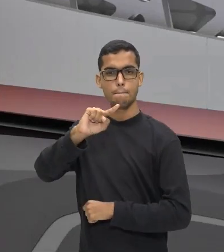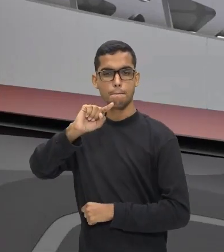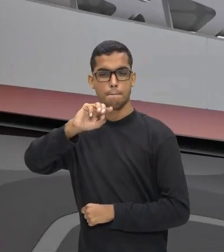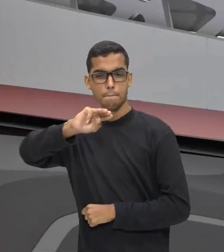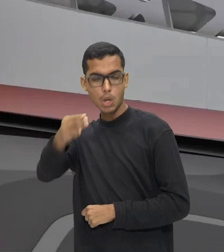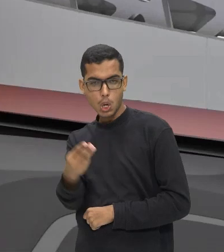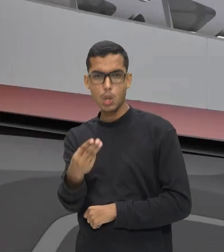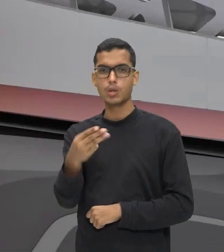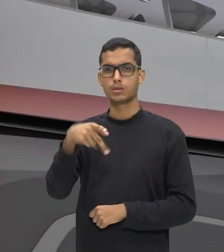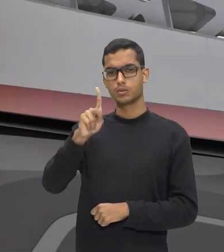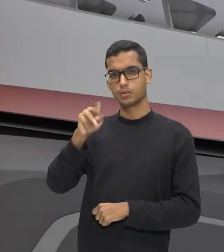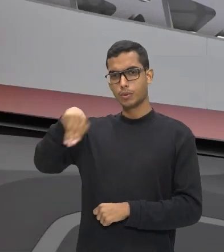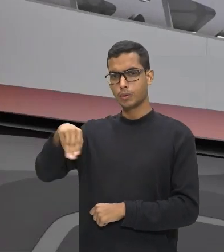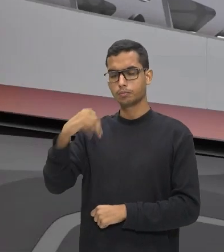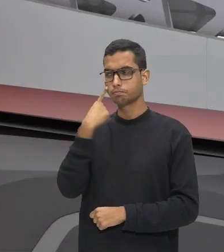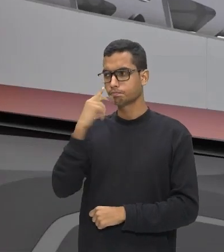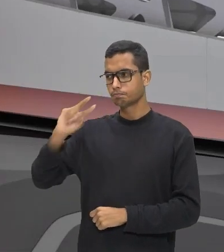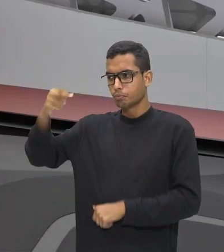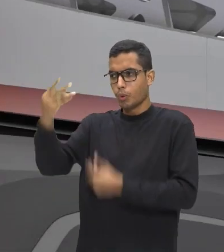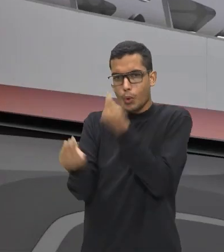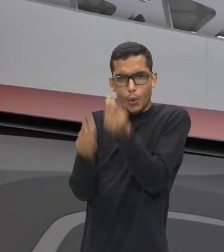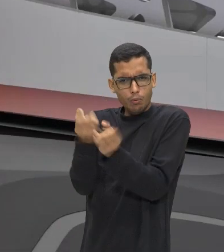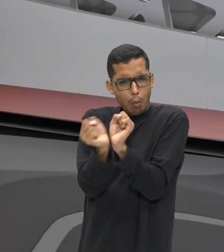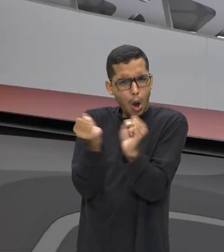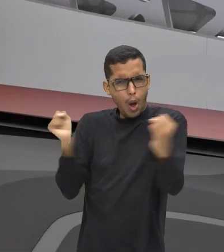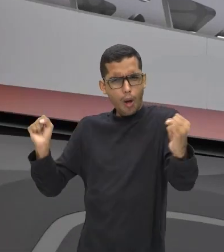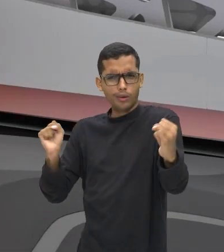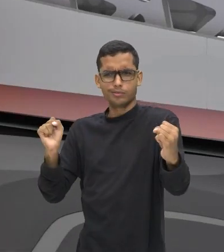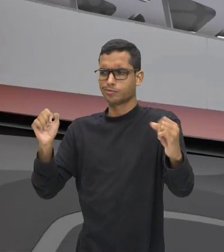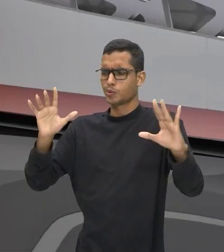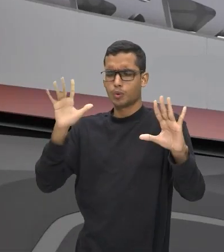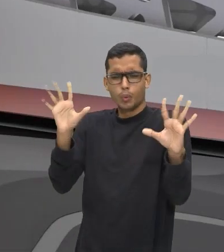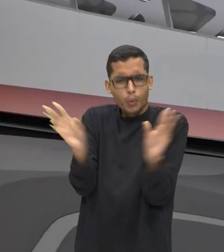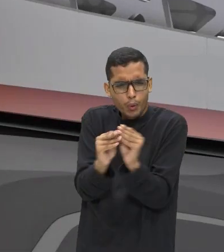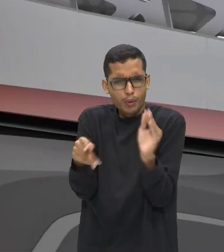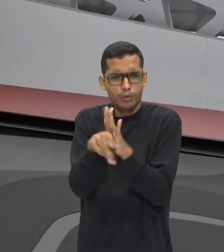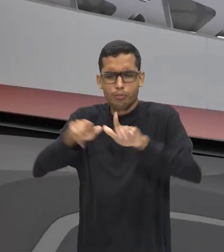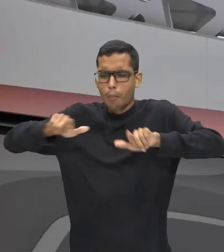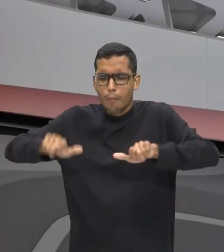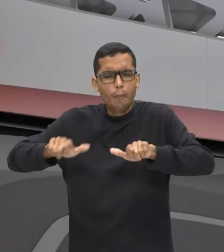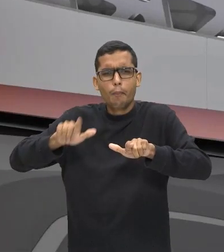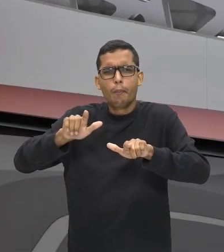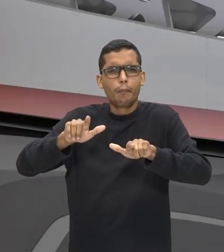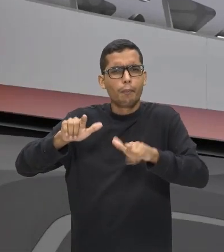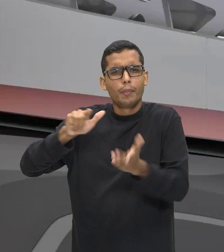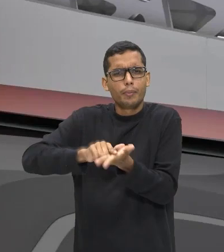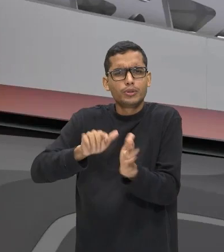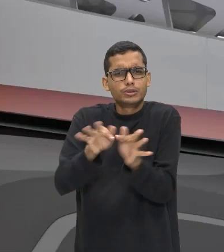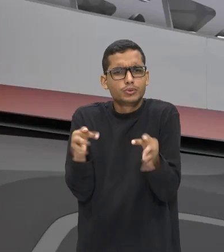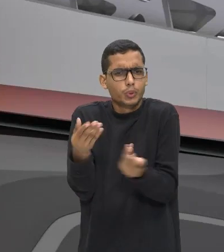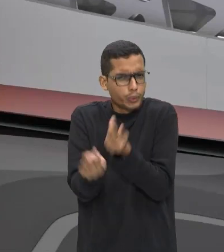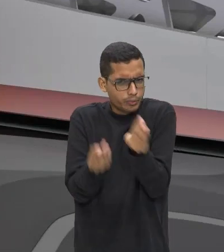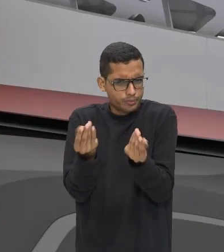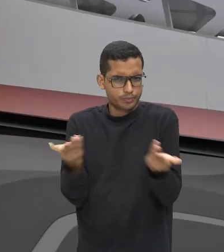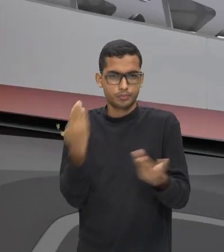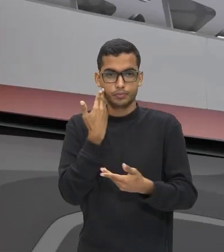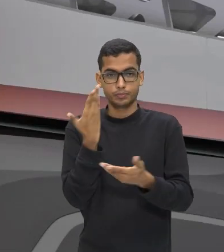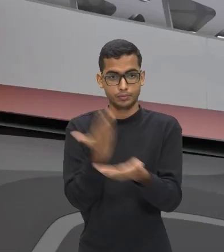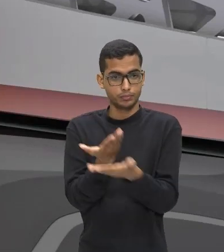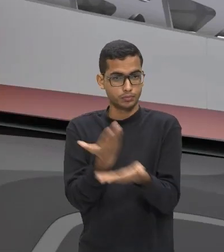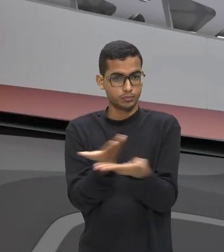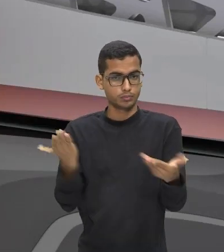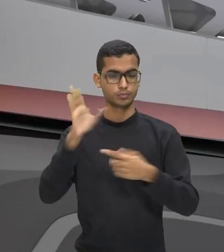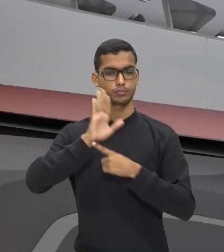gente vai verificar essas ações hoje. Então, para iniciar mesmo a nossa aula, vamos estudar um pouco, então